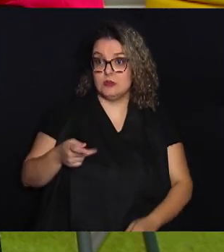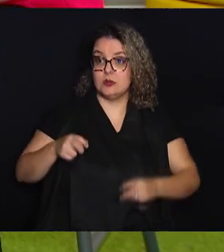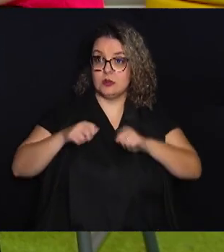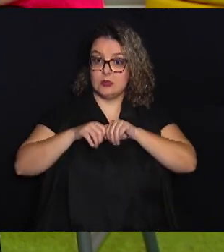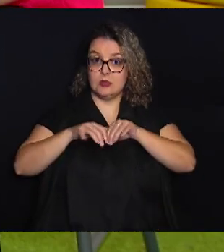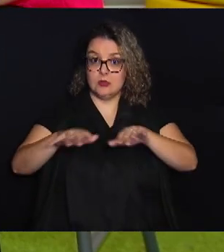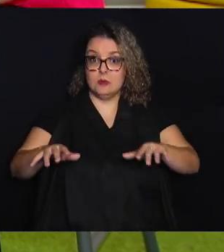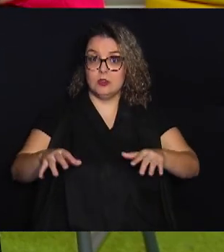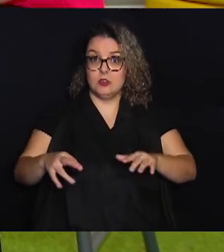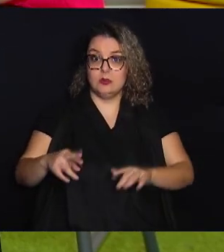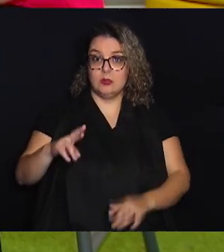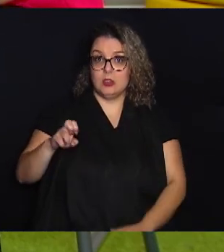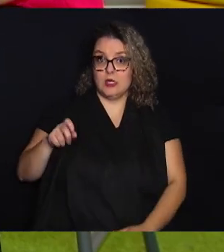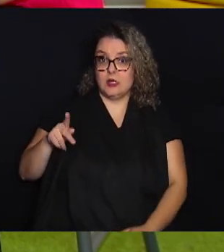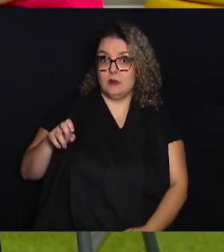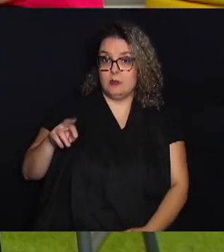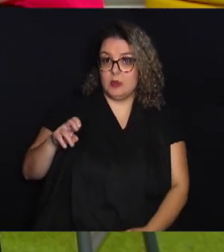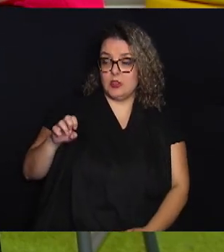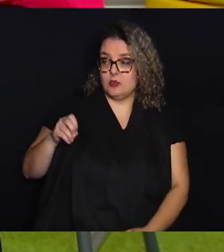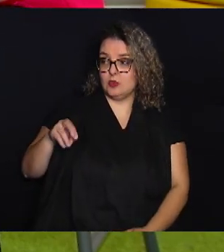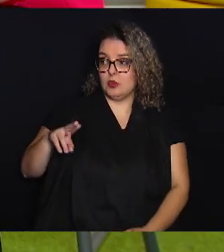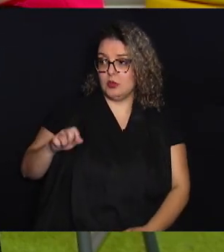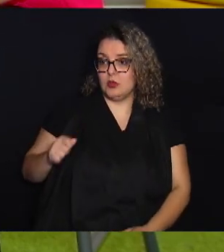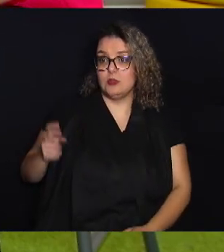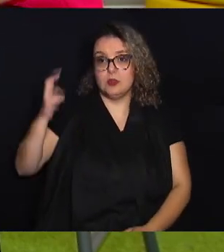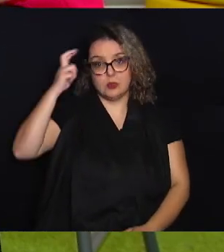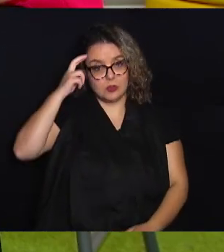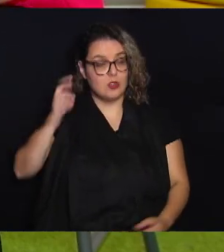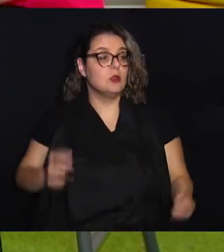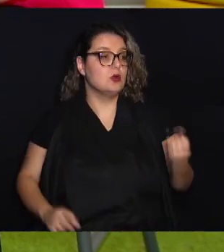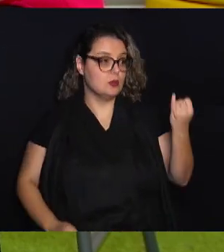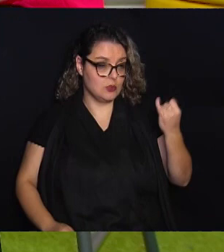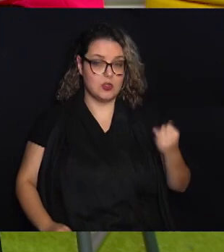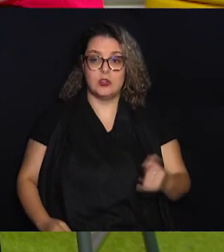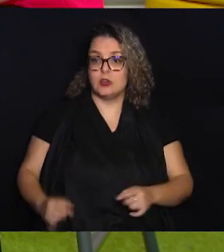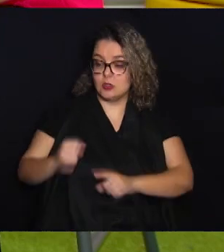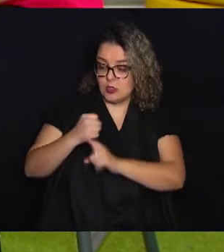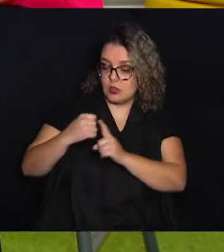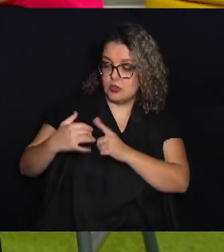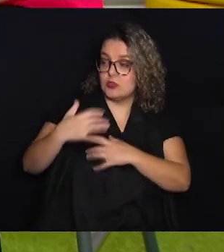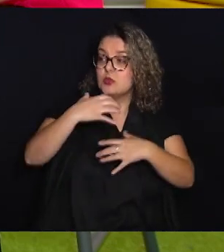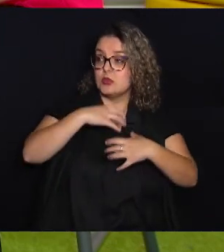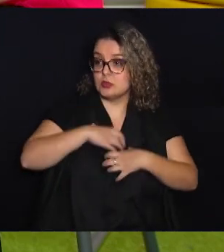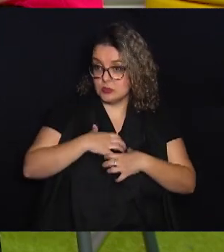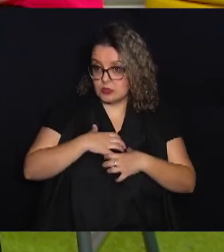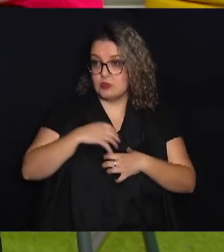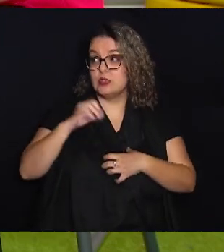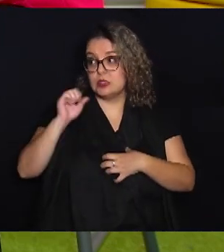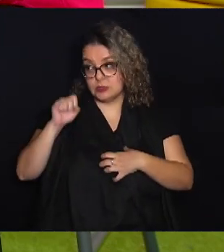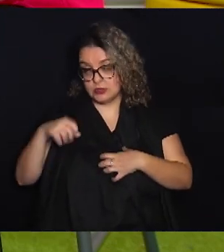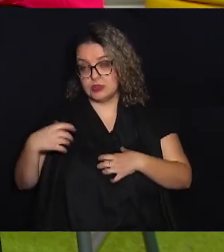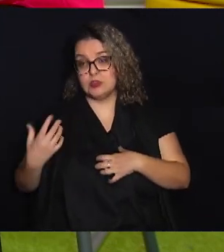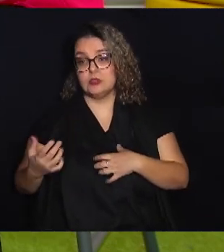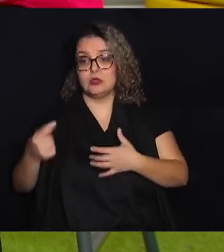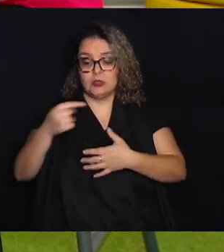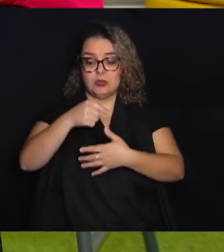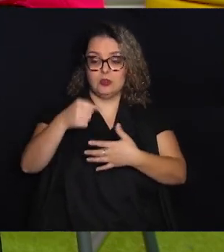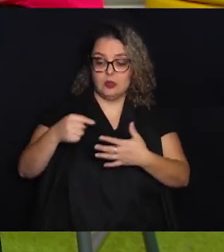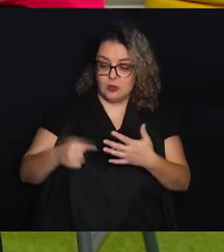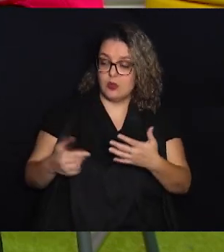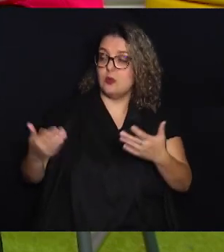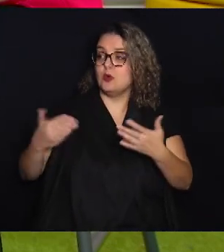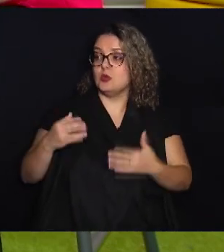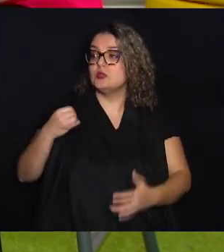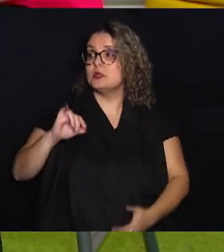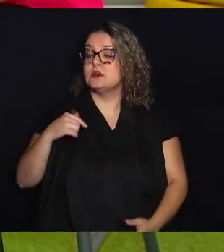ampliação do repertório cultural. Isso é importante também. Sim, socioemocional, que são questões hoje em dia que